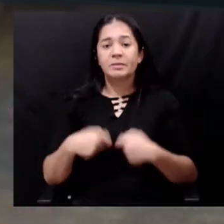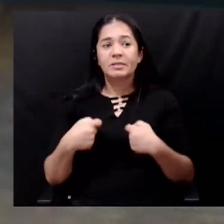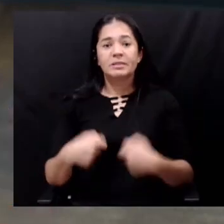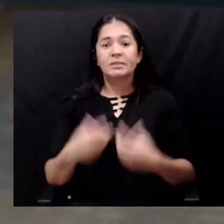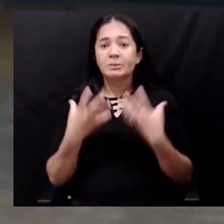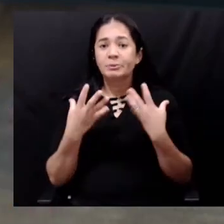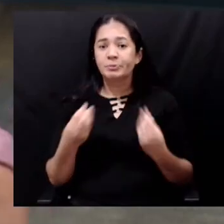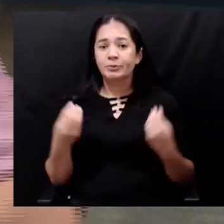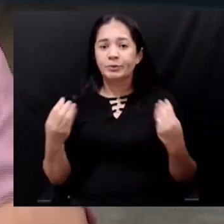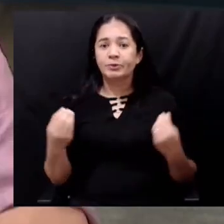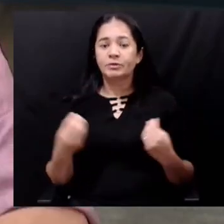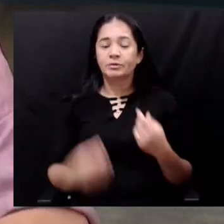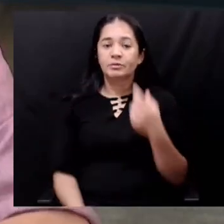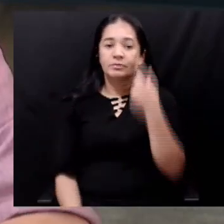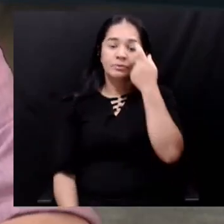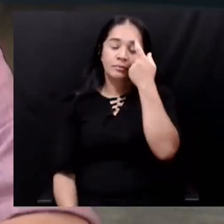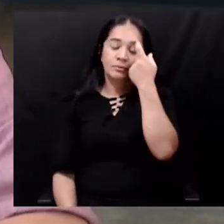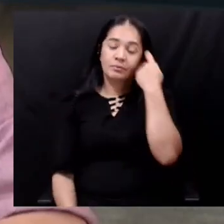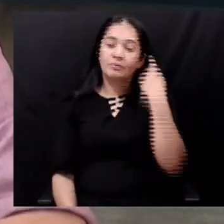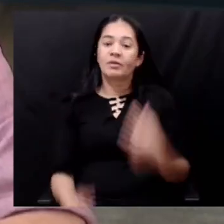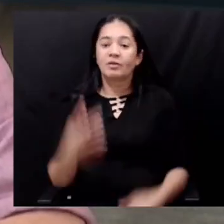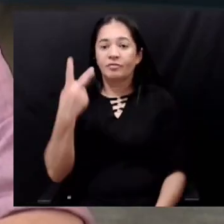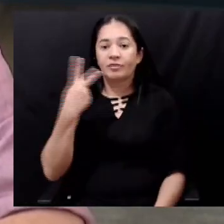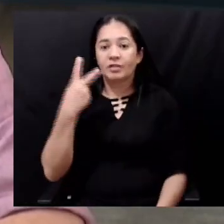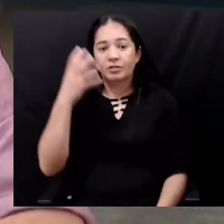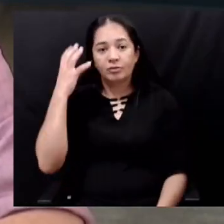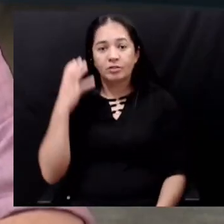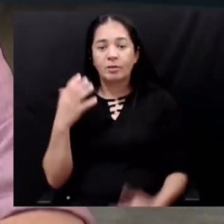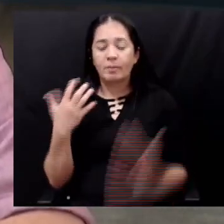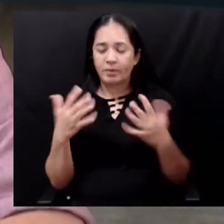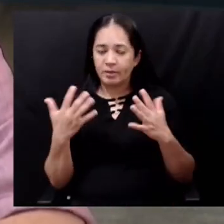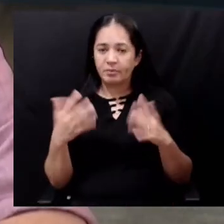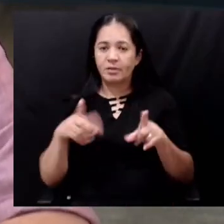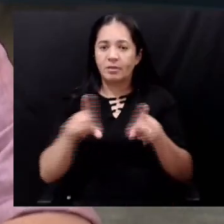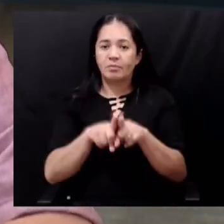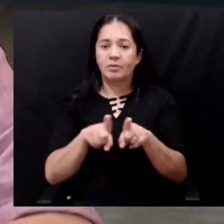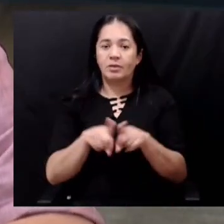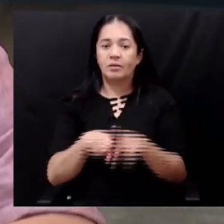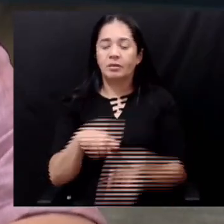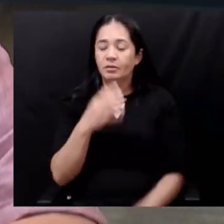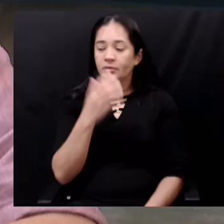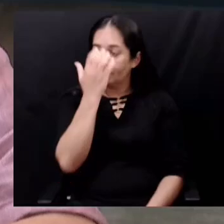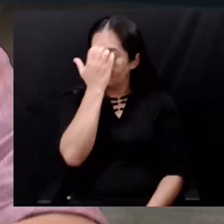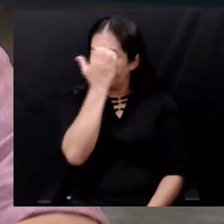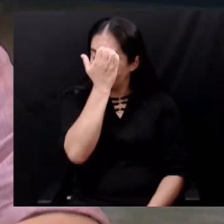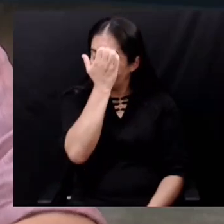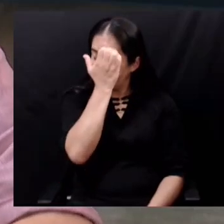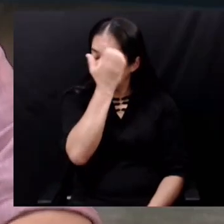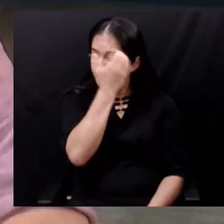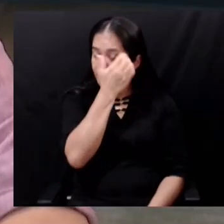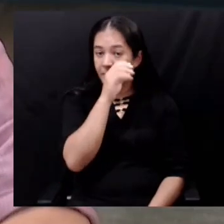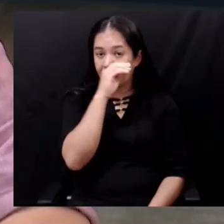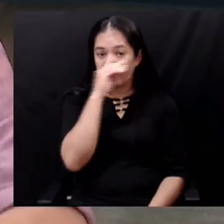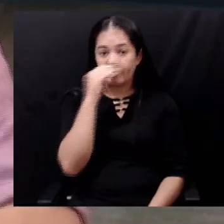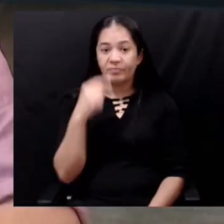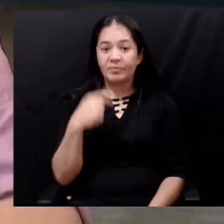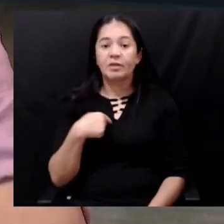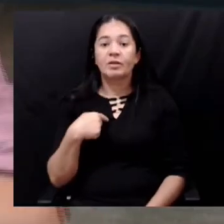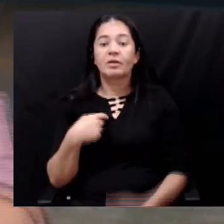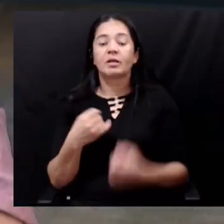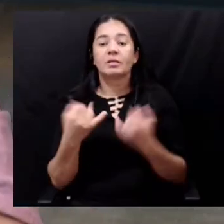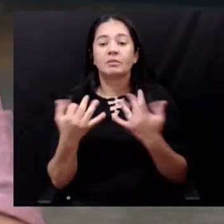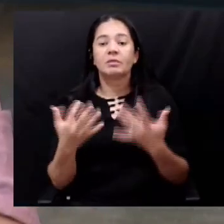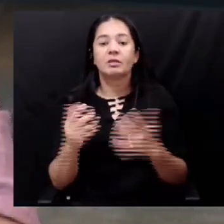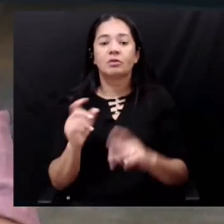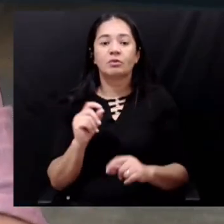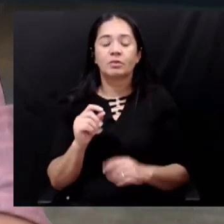Guida, parabéns por fazer essa atividade. Eu queria dizer que uma das contribuições do edital vai ser a